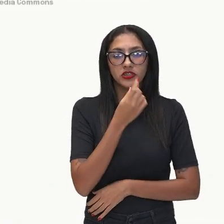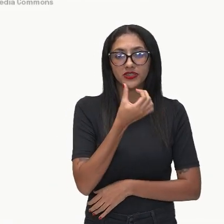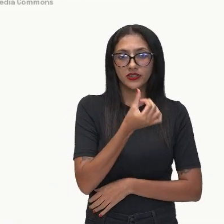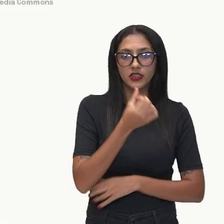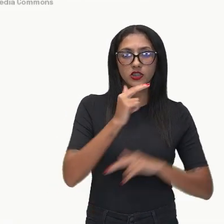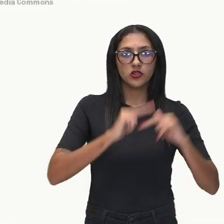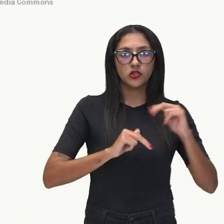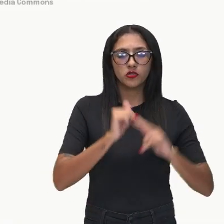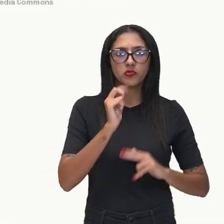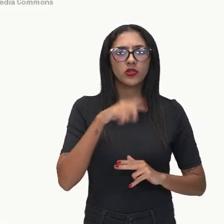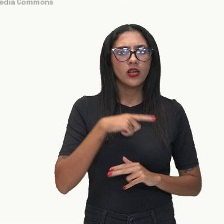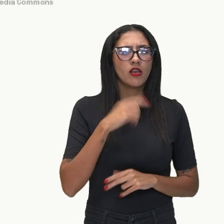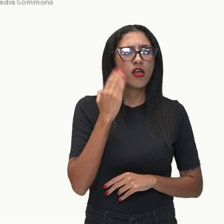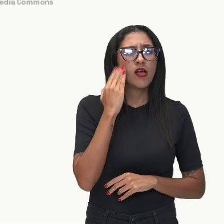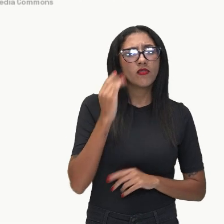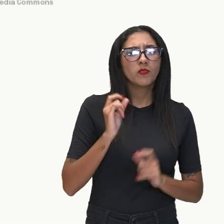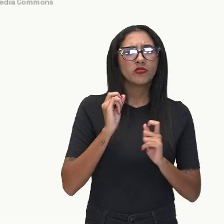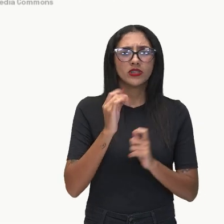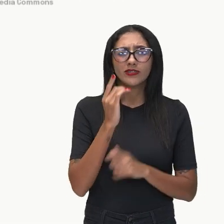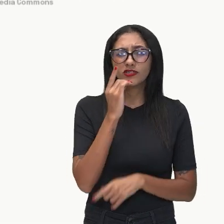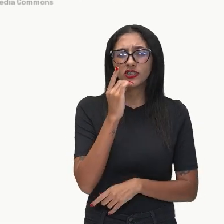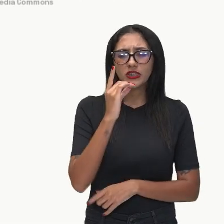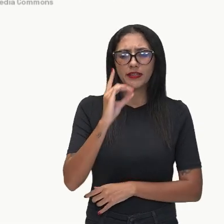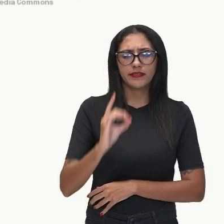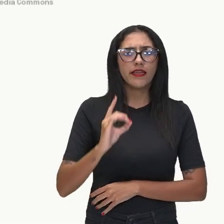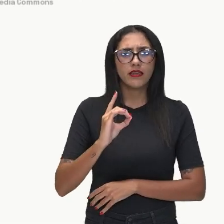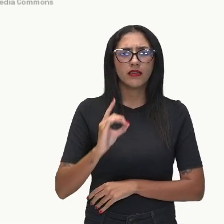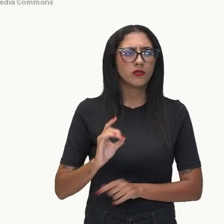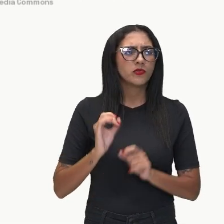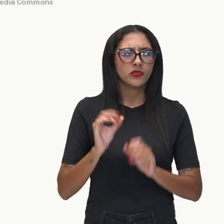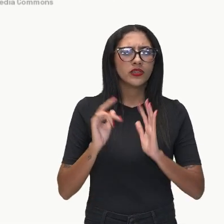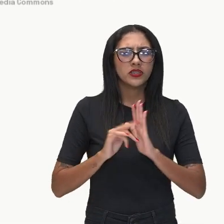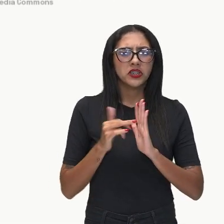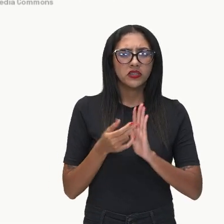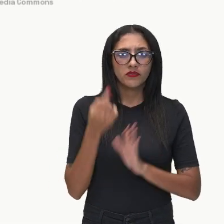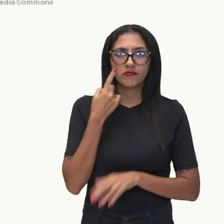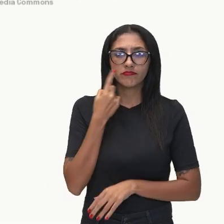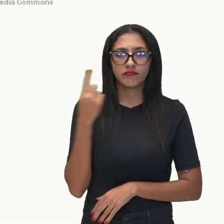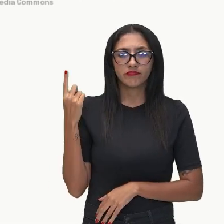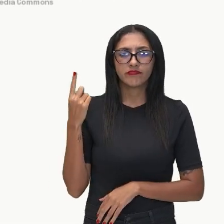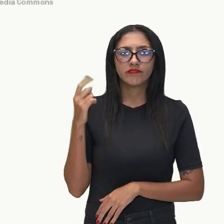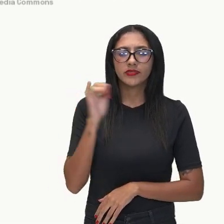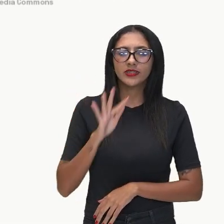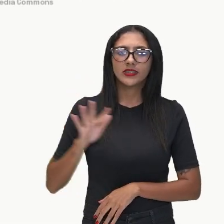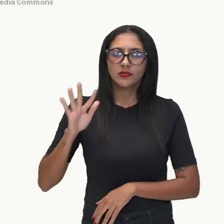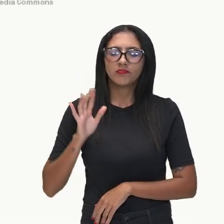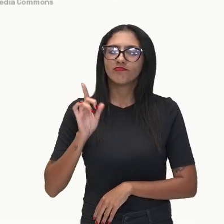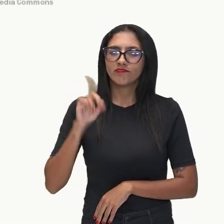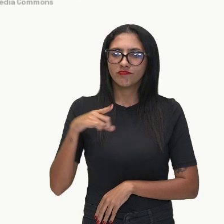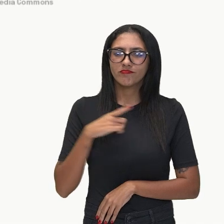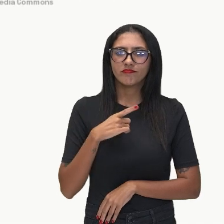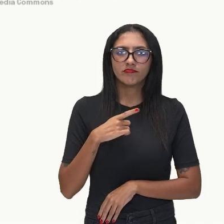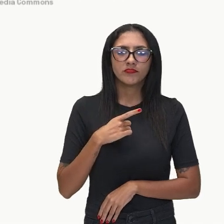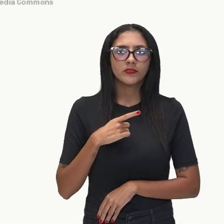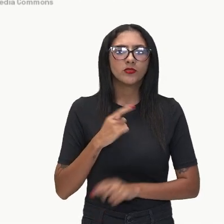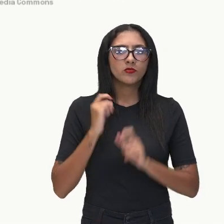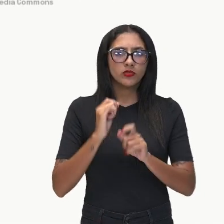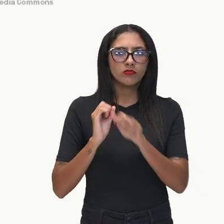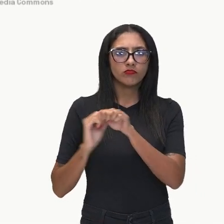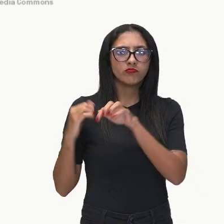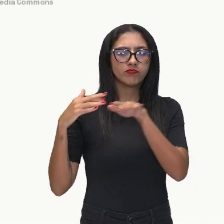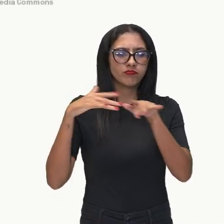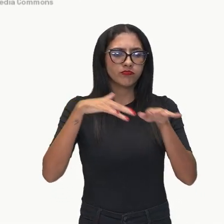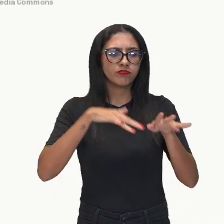nós tivemos o famoso dia D, tá? Essa imagem que vocês estão vendo aqui é exatamente o desembarque das